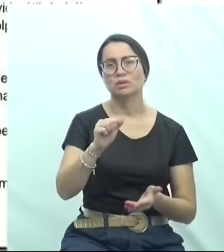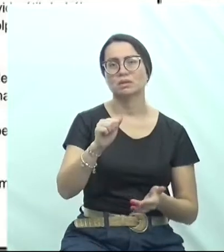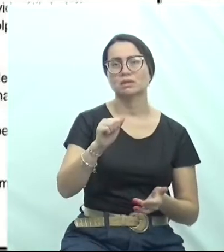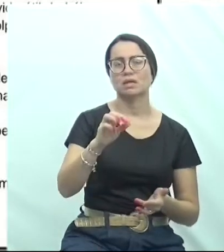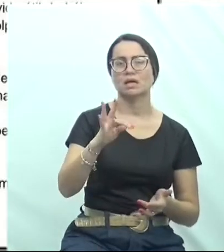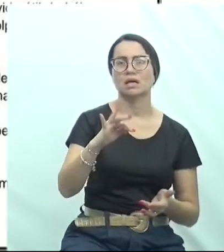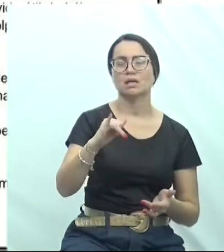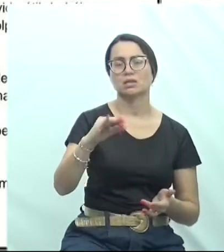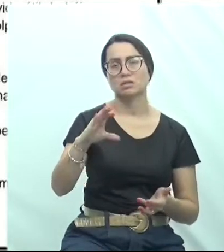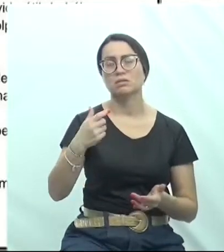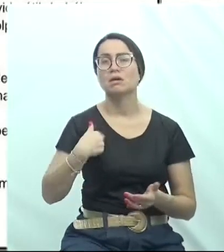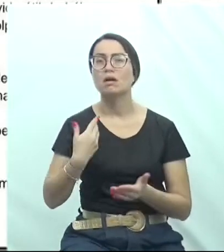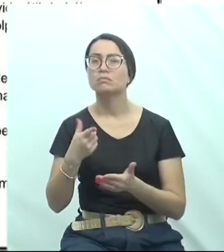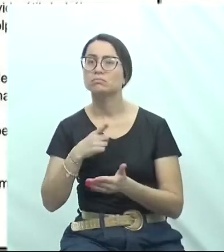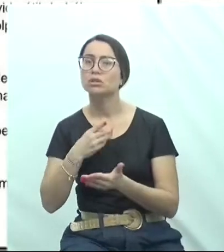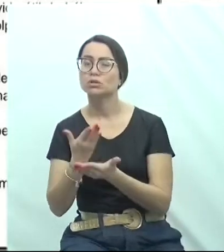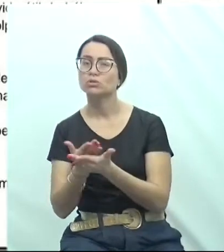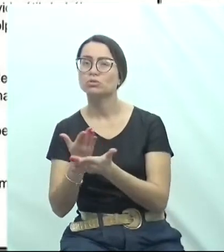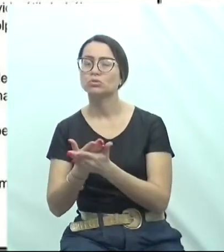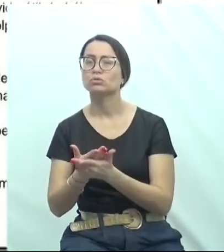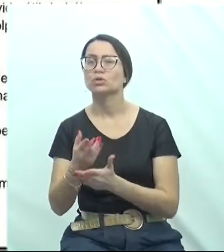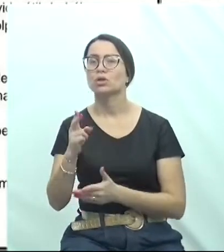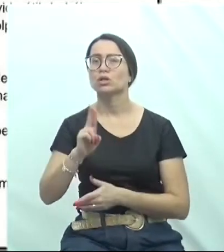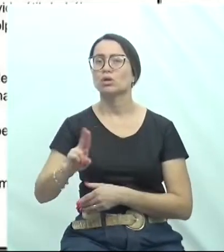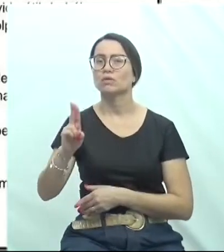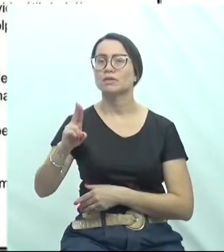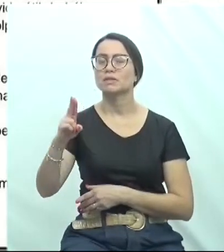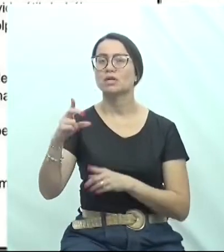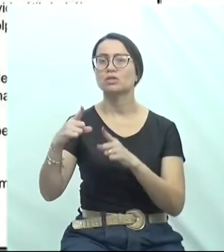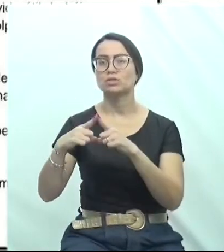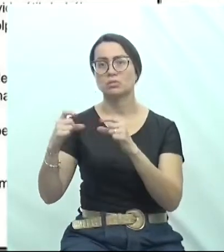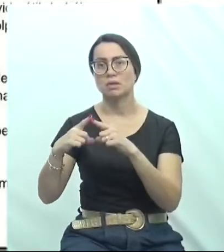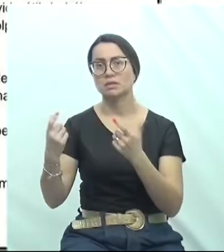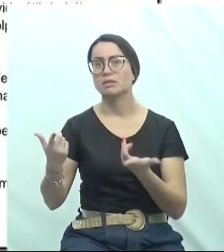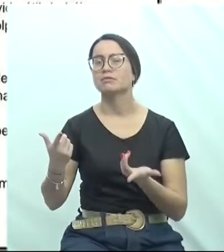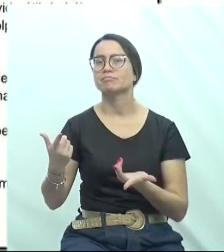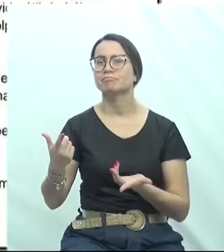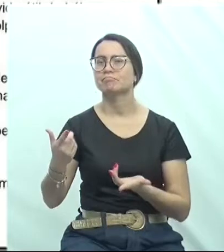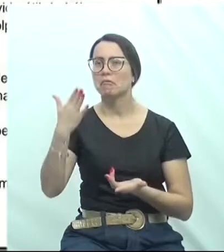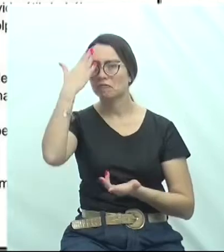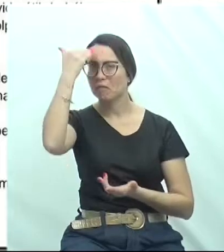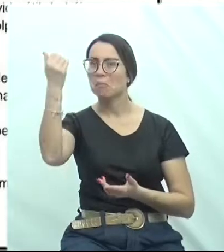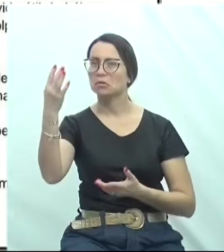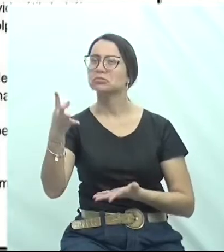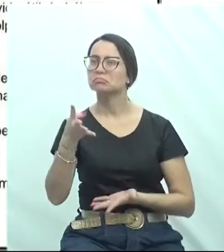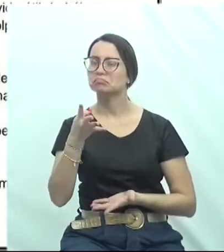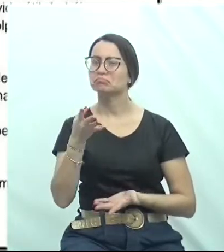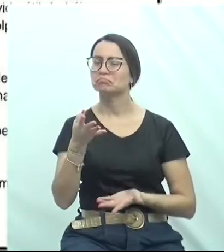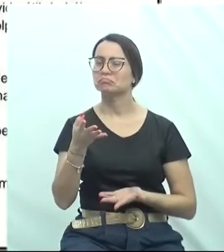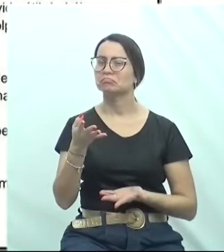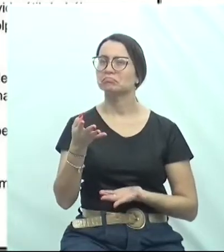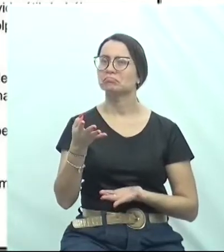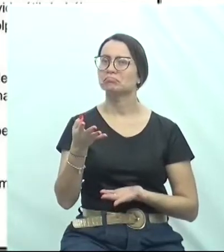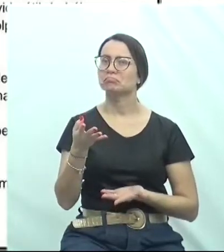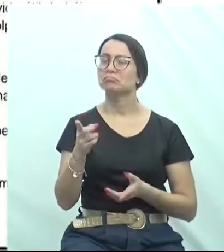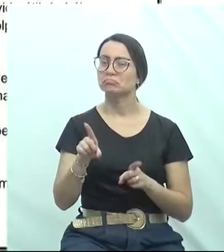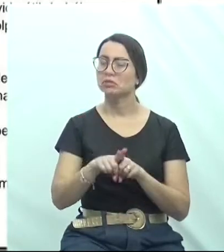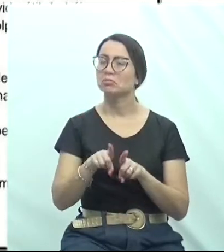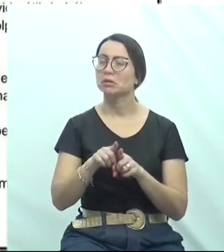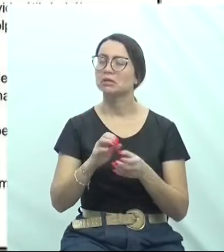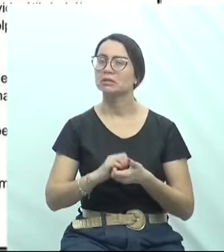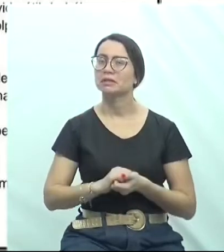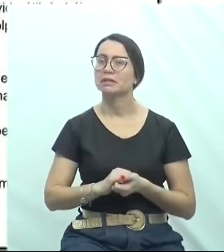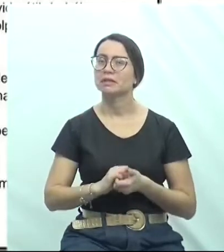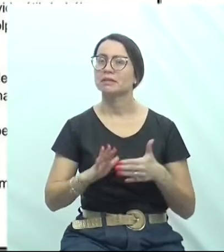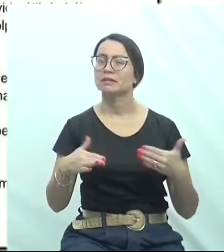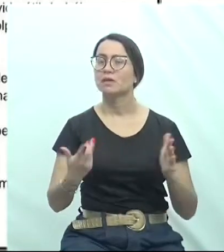estudo da Universidade de Brasília, que também acho que é uma universidade bem reconhecida aí, que ela demonstra que de 100% da